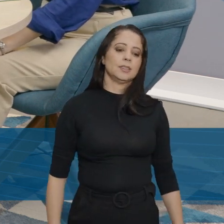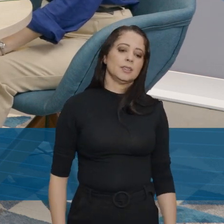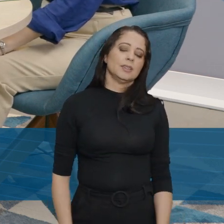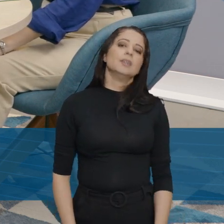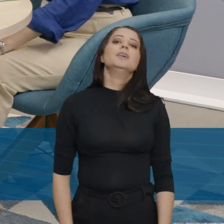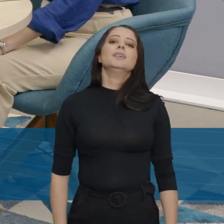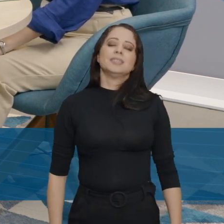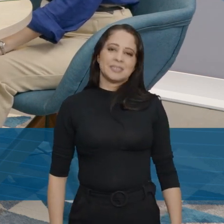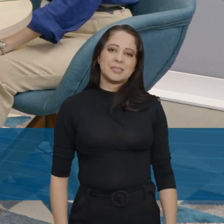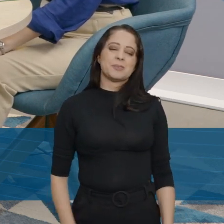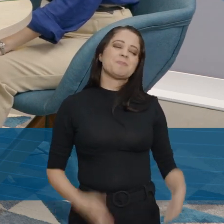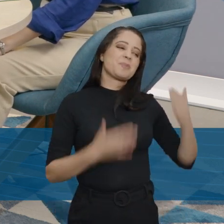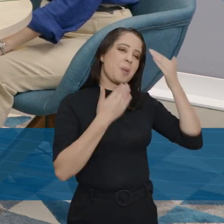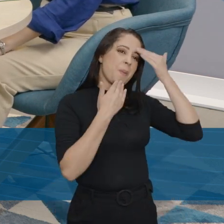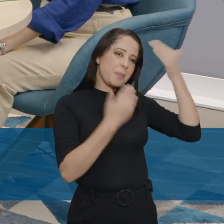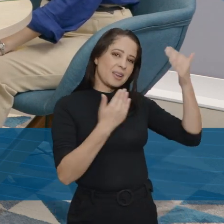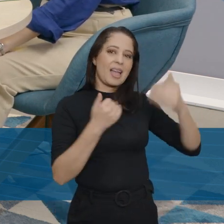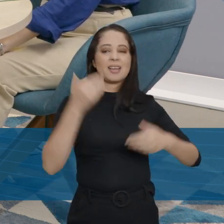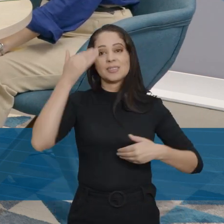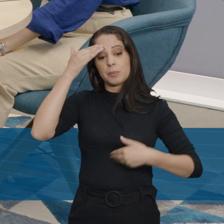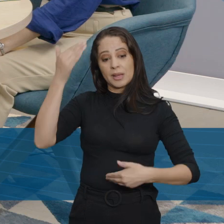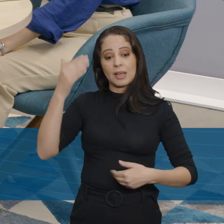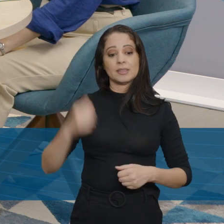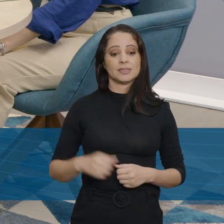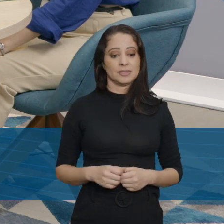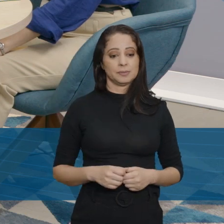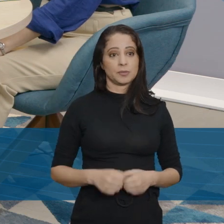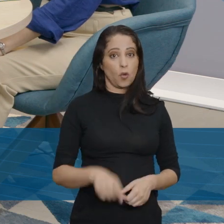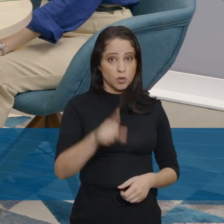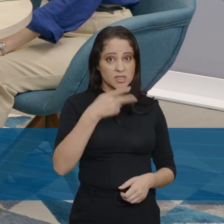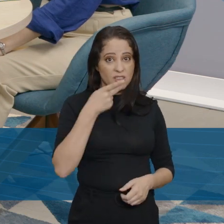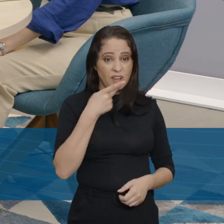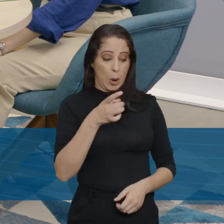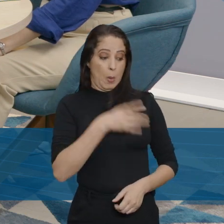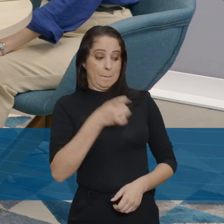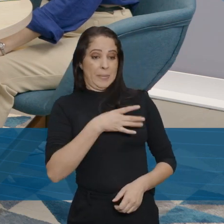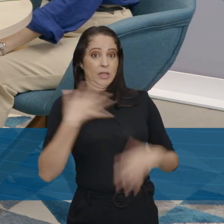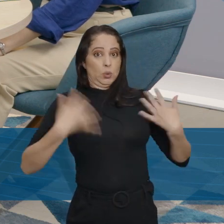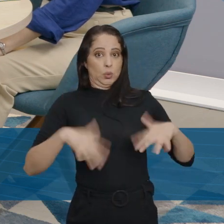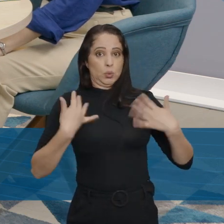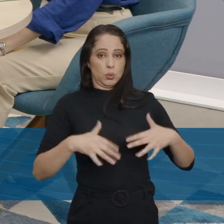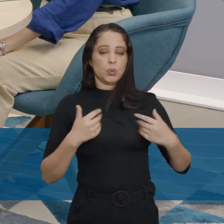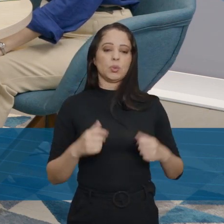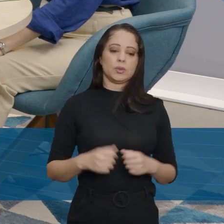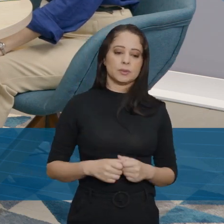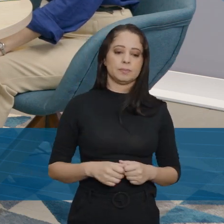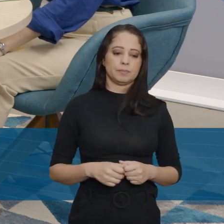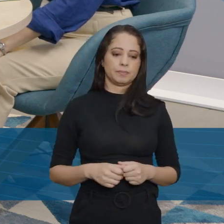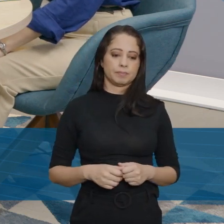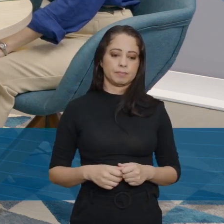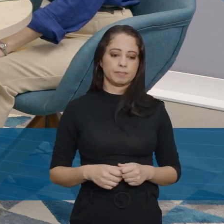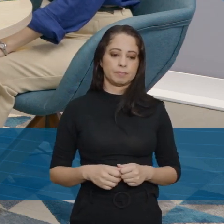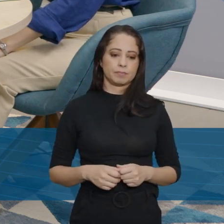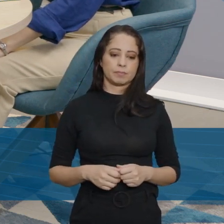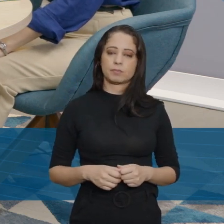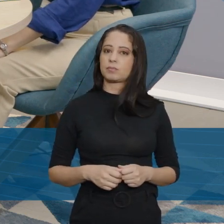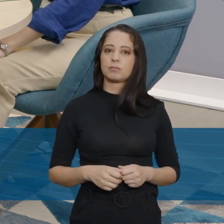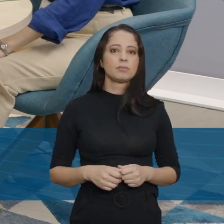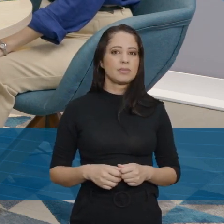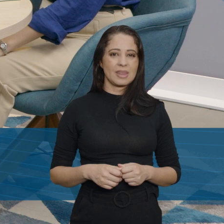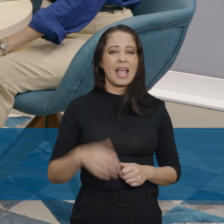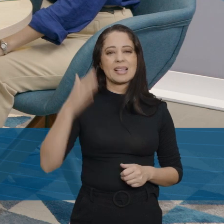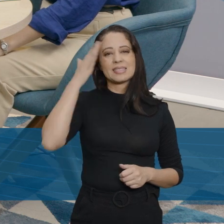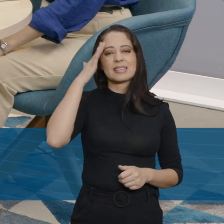Exato. É isso, gente. Mais uma vez, muito obrigada. E lembrando também, né, que você falou do pânico, só para reforçar,